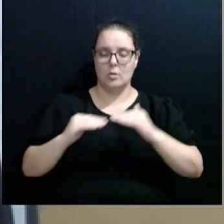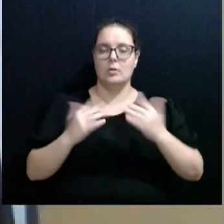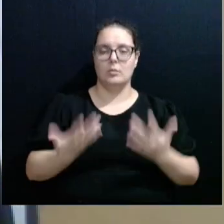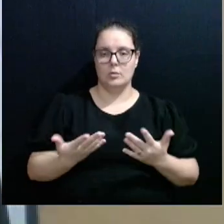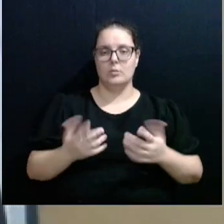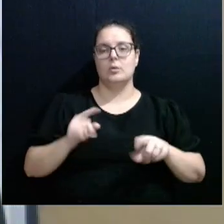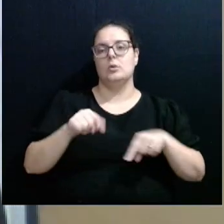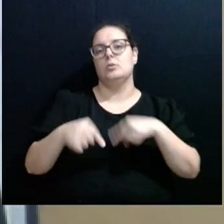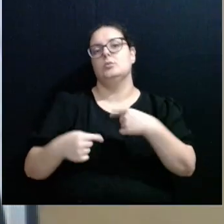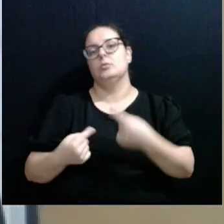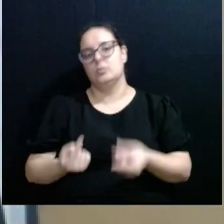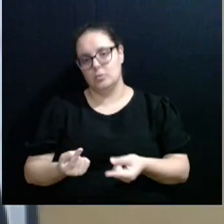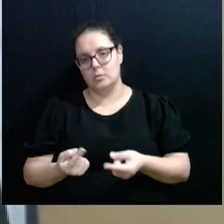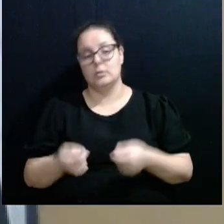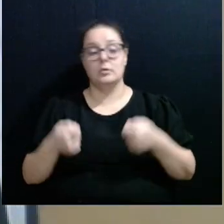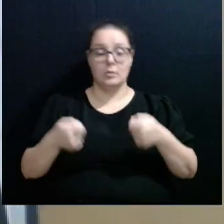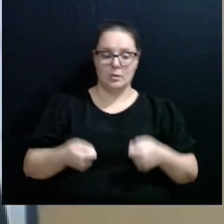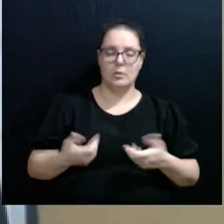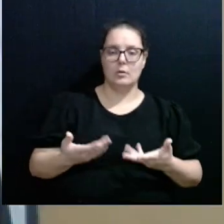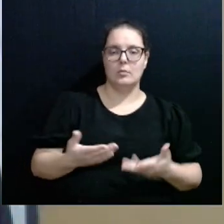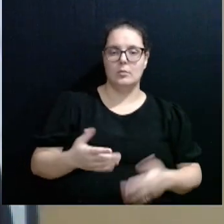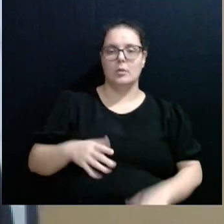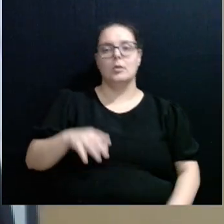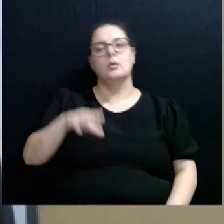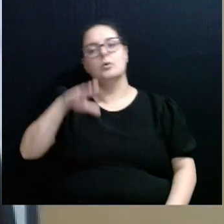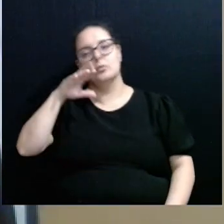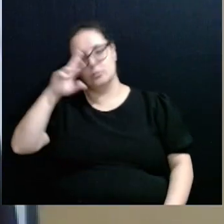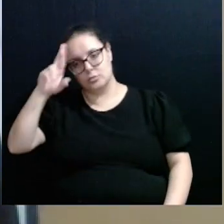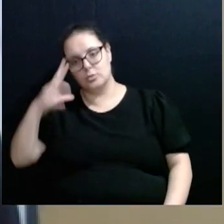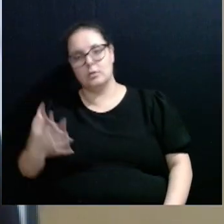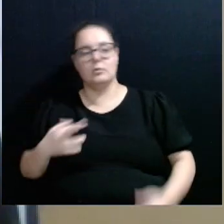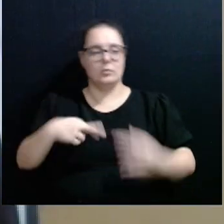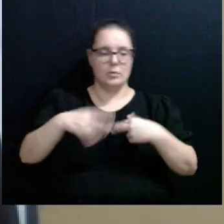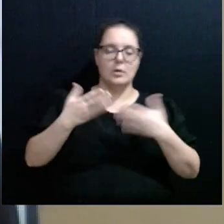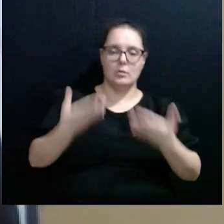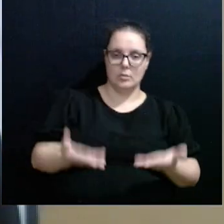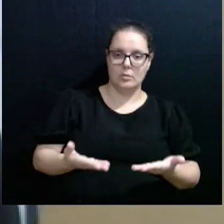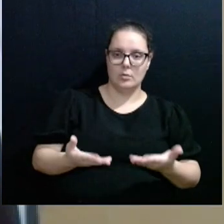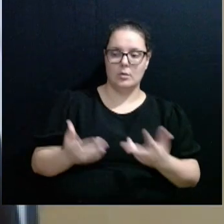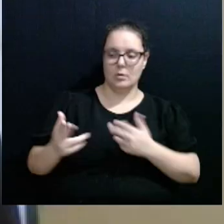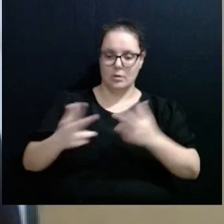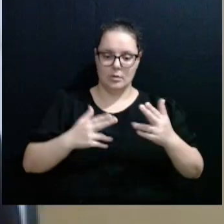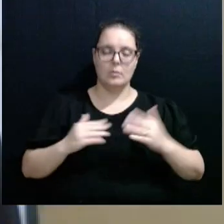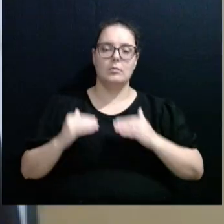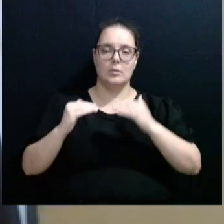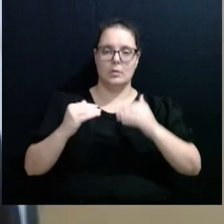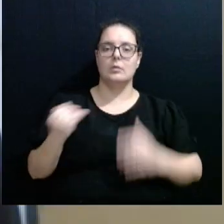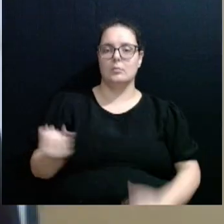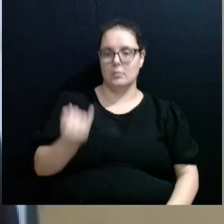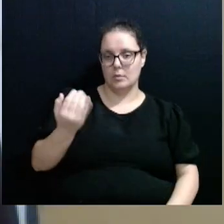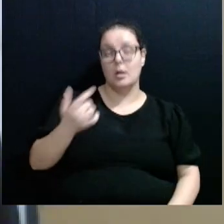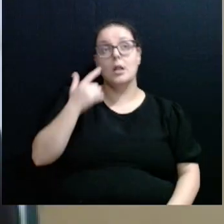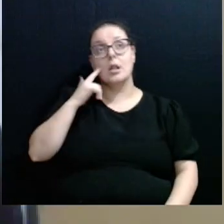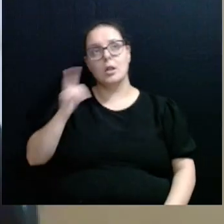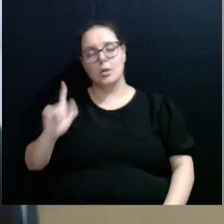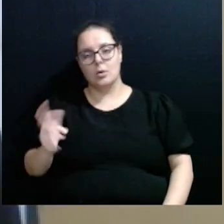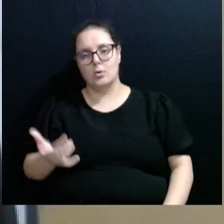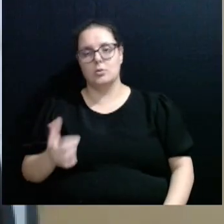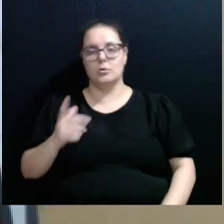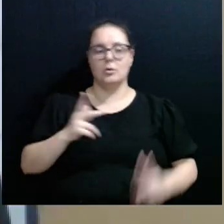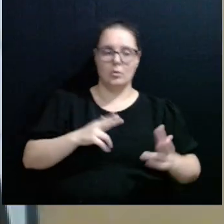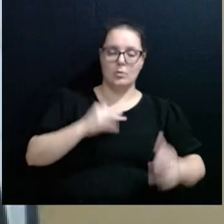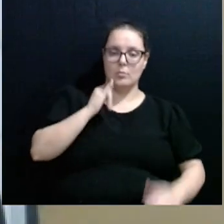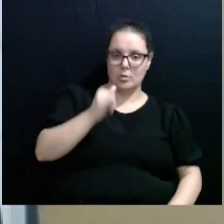então as obrigações do empregador em relação a isso são de igual importância. É claro que, como eu disse no começo,